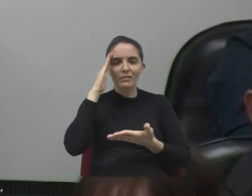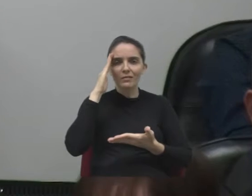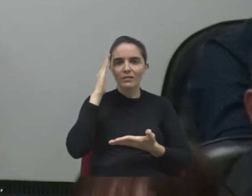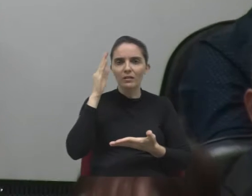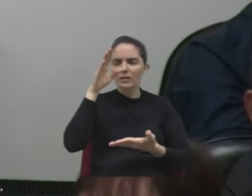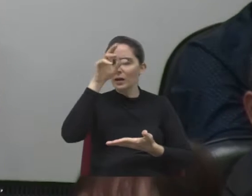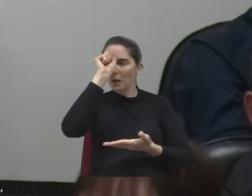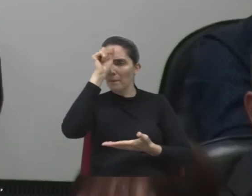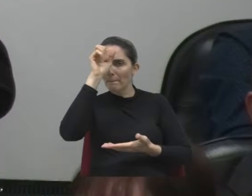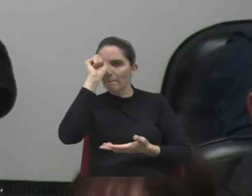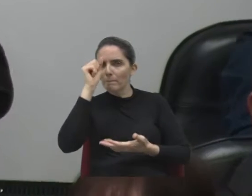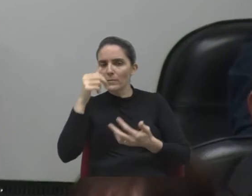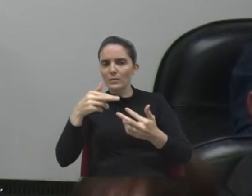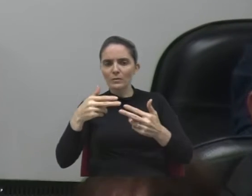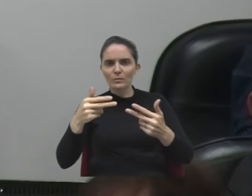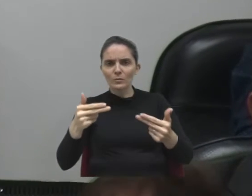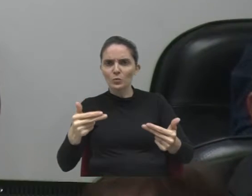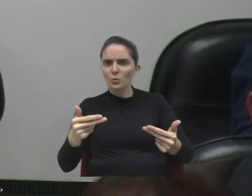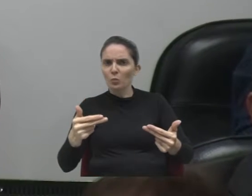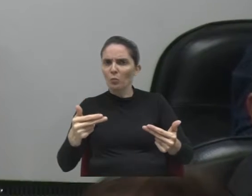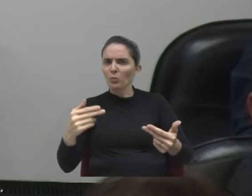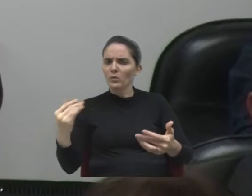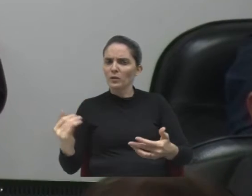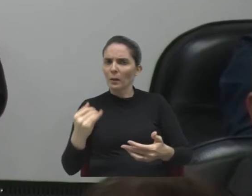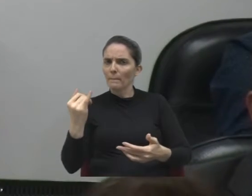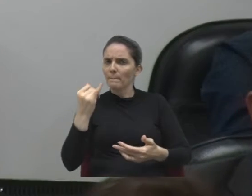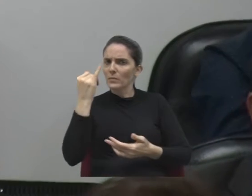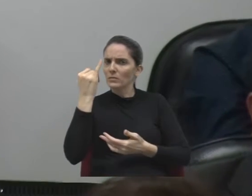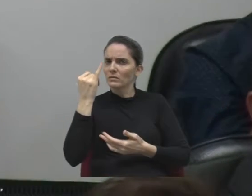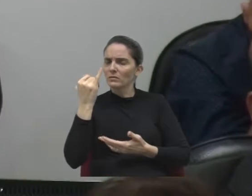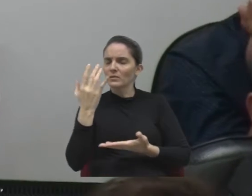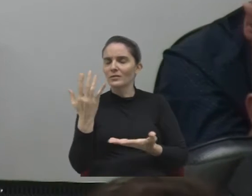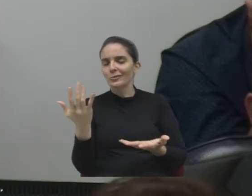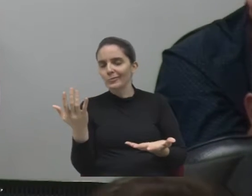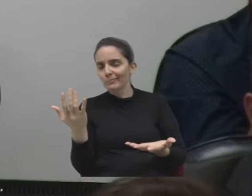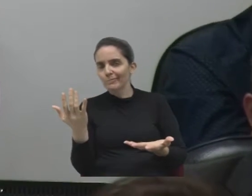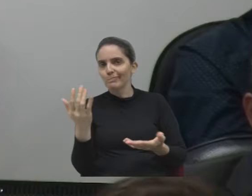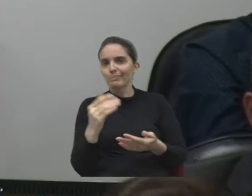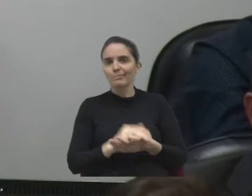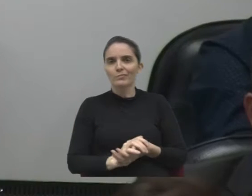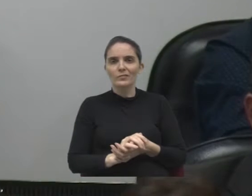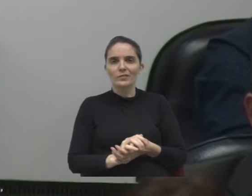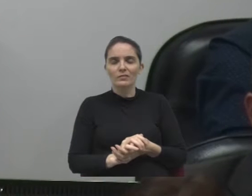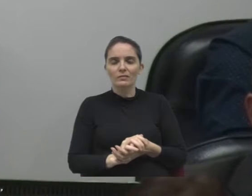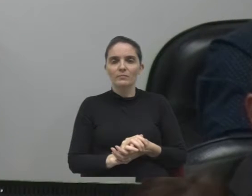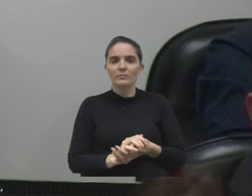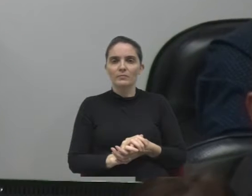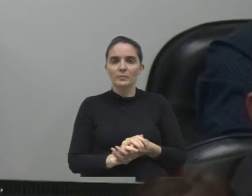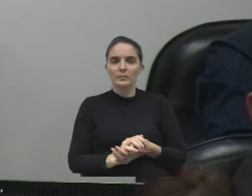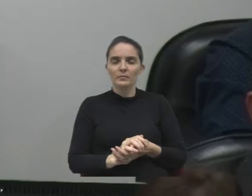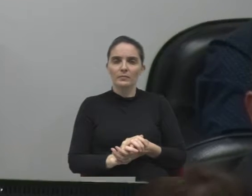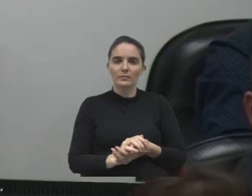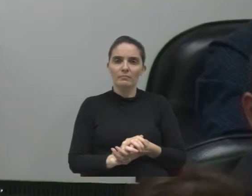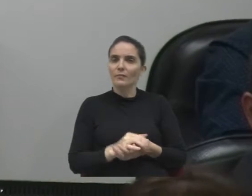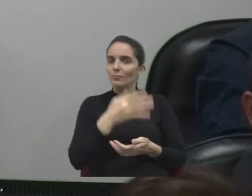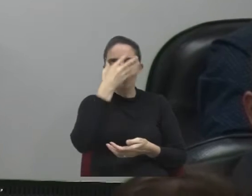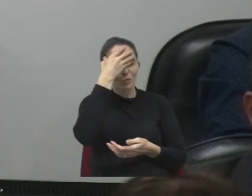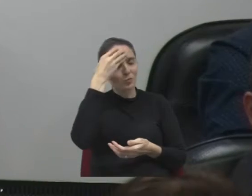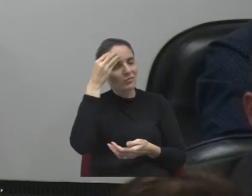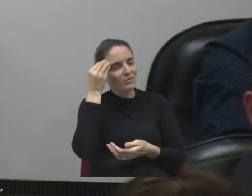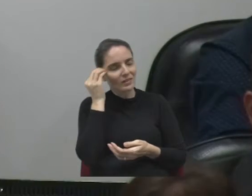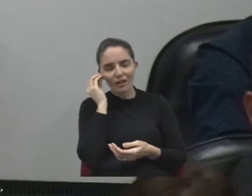de grande valia que você leva para a cidade, para o resto da vida, e não esquece jamais de